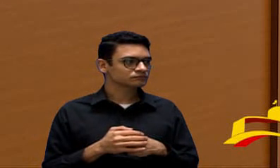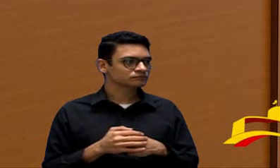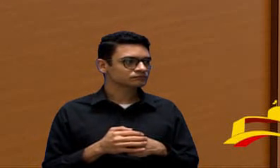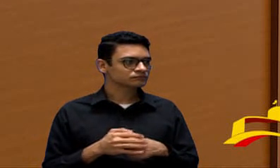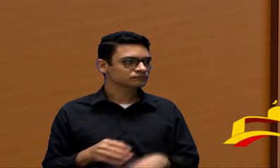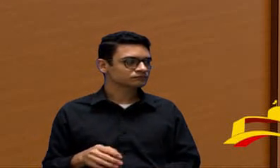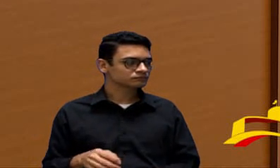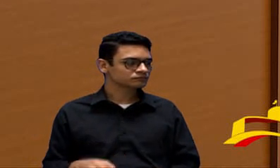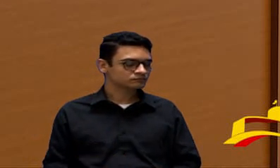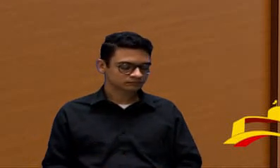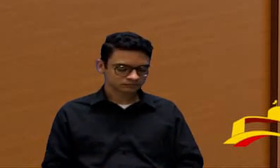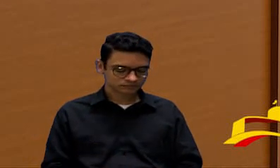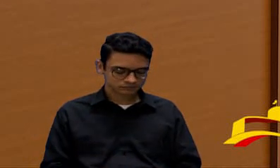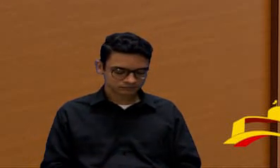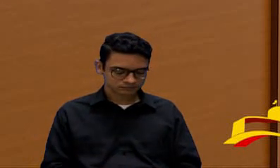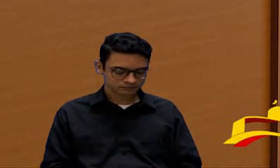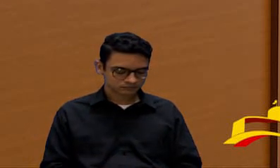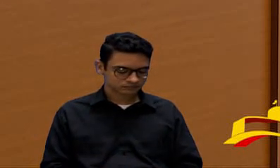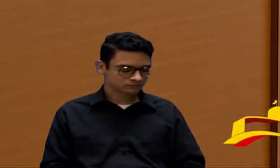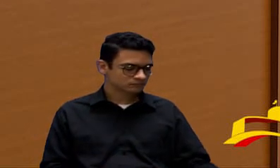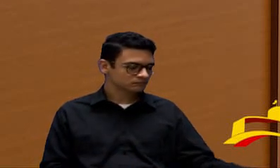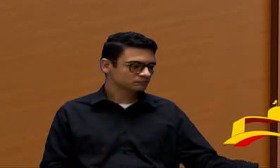Você grava aqui para mim